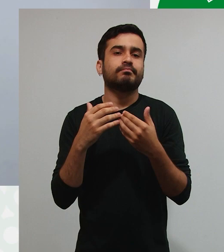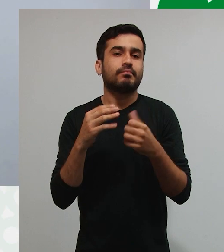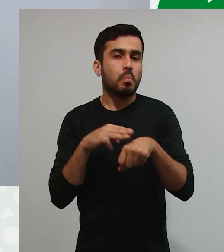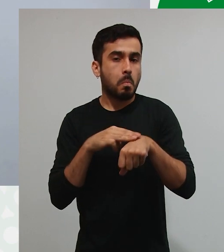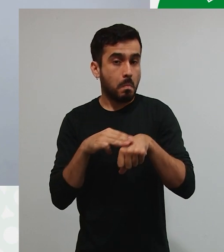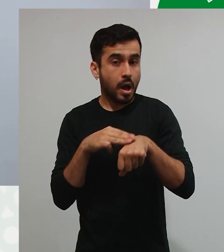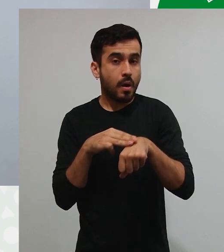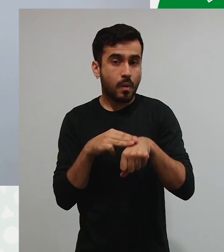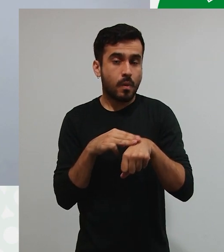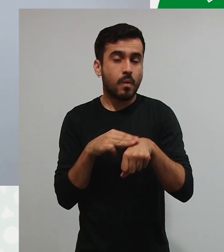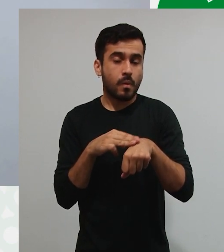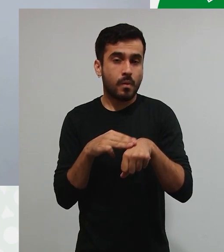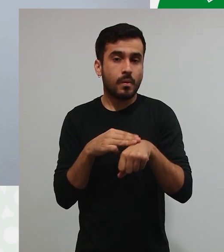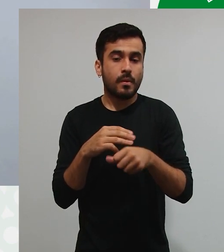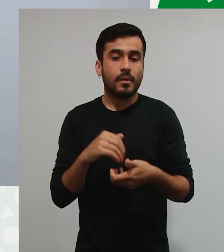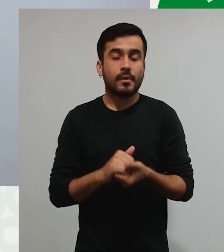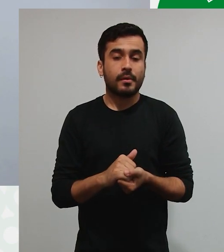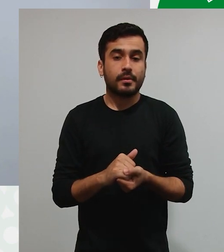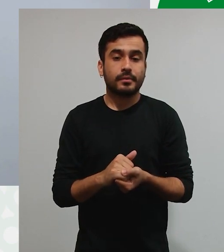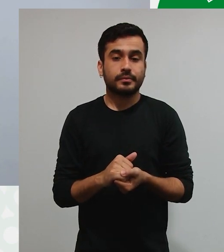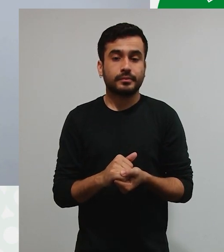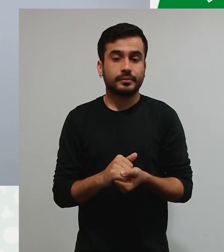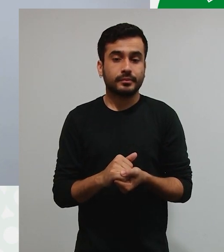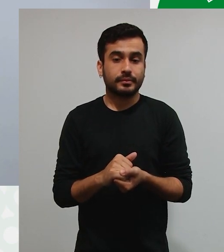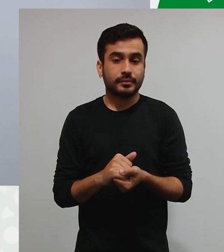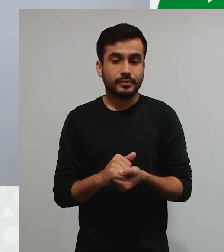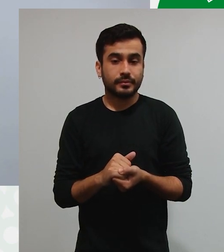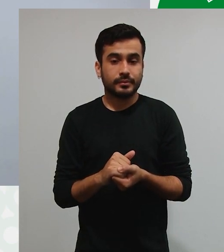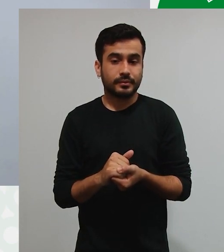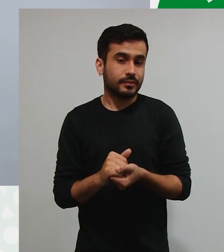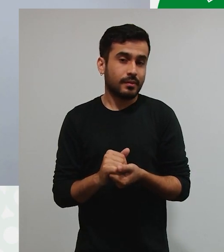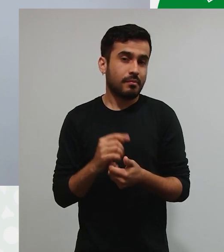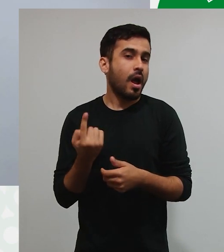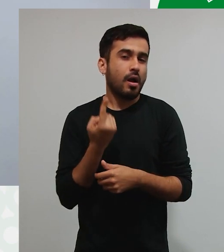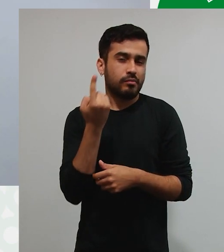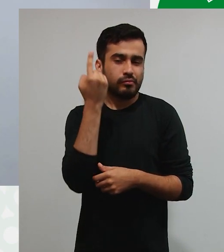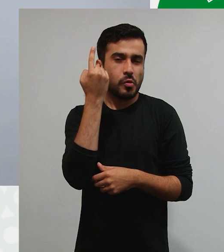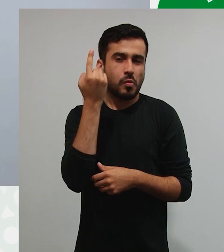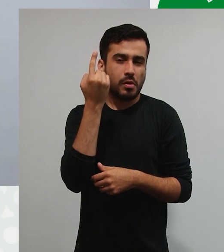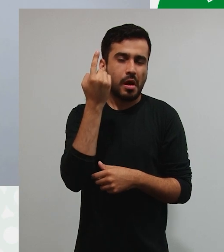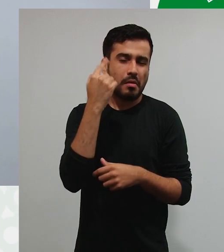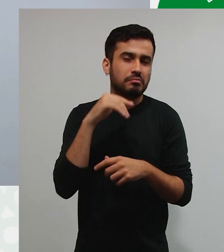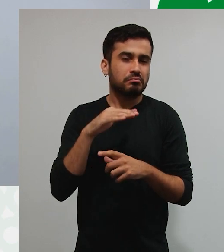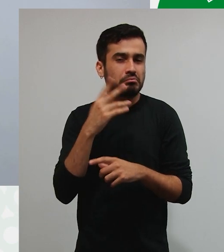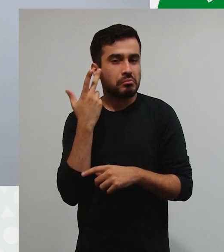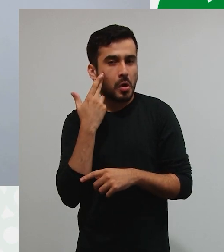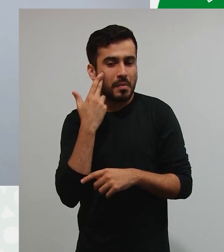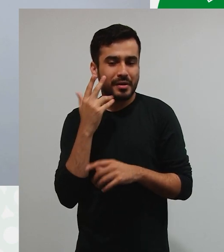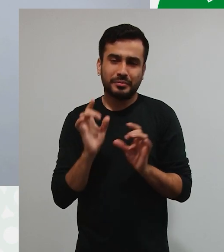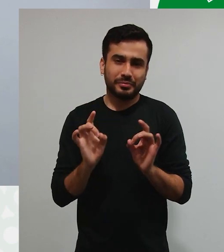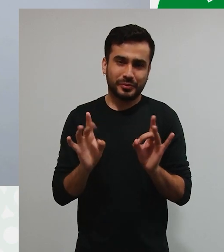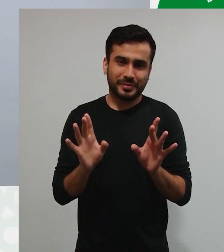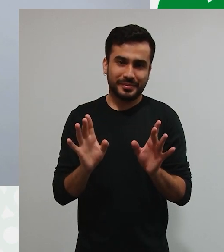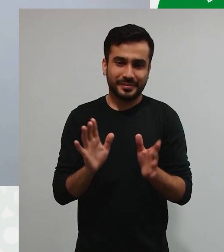Janete Gaeski, tenho cor clara, estou usando uma blusa estampada,